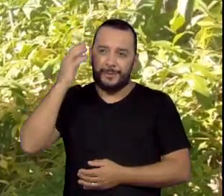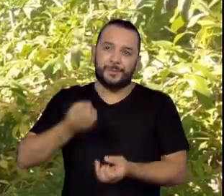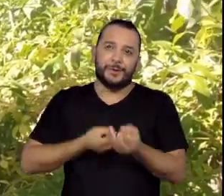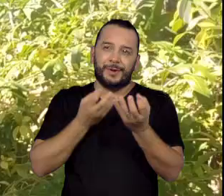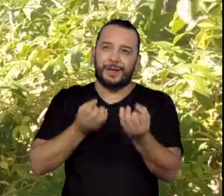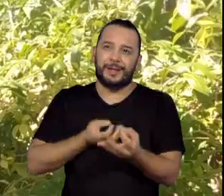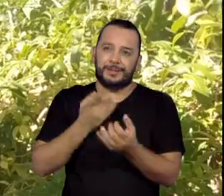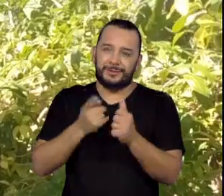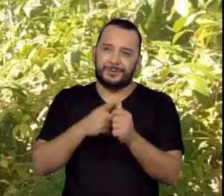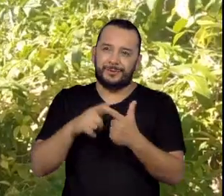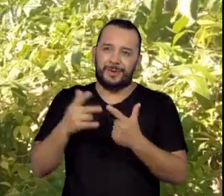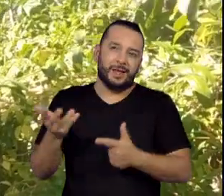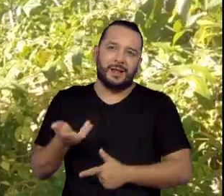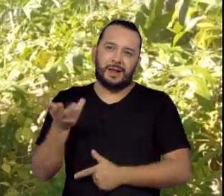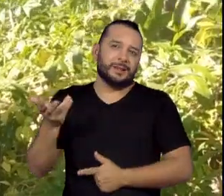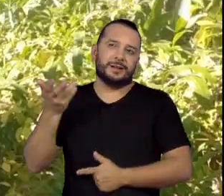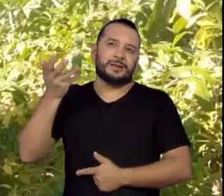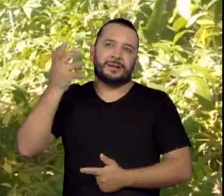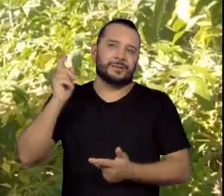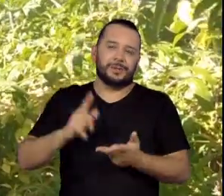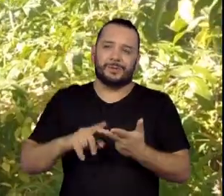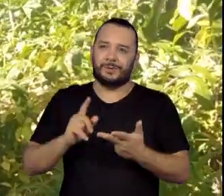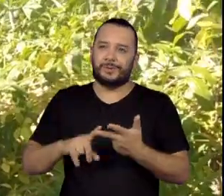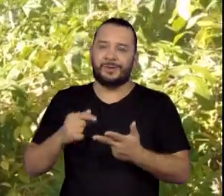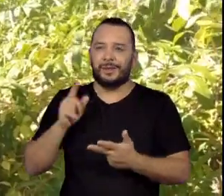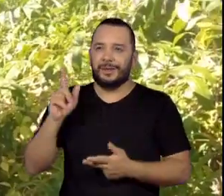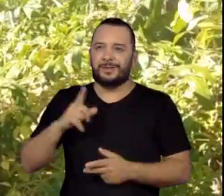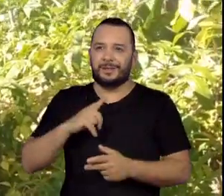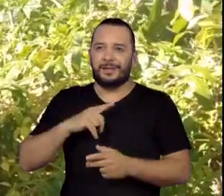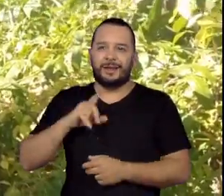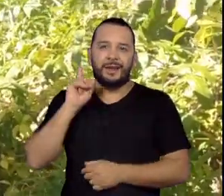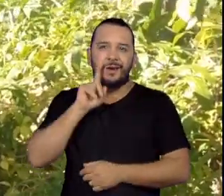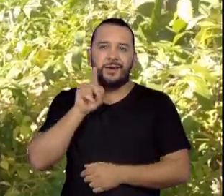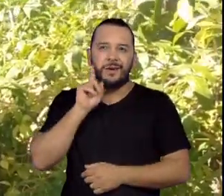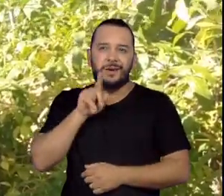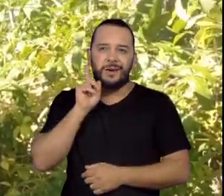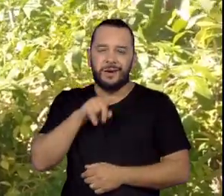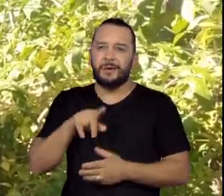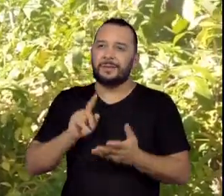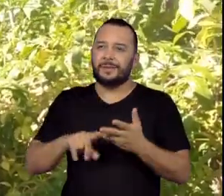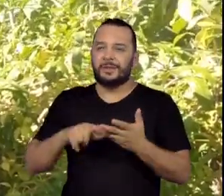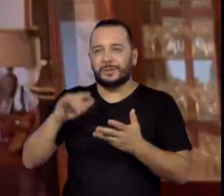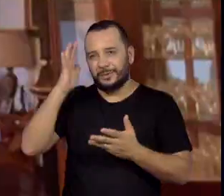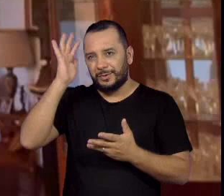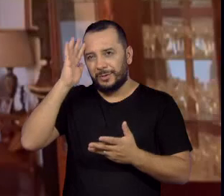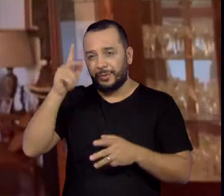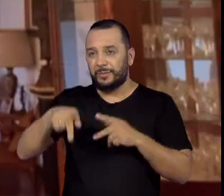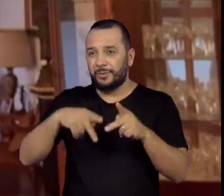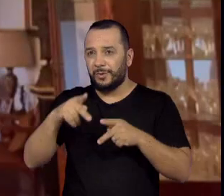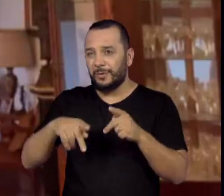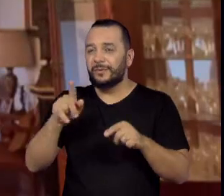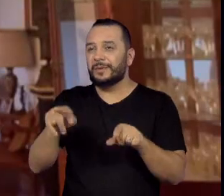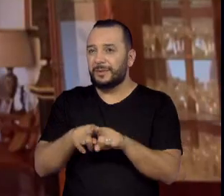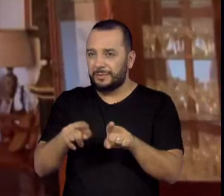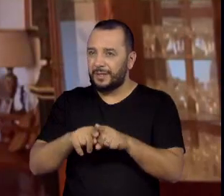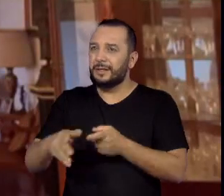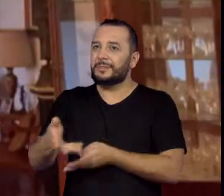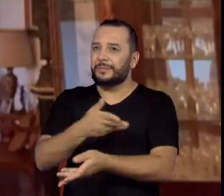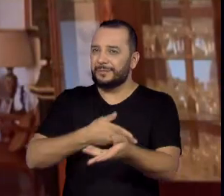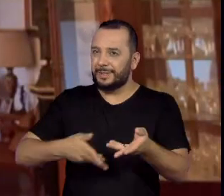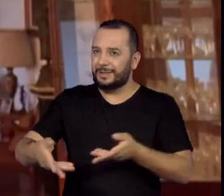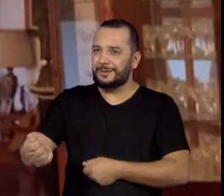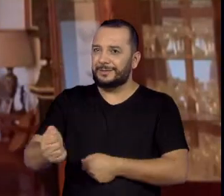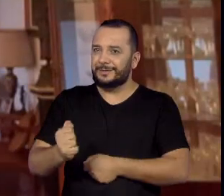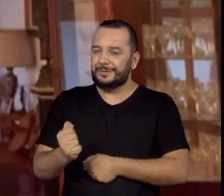lírico, marcado por uma grande ironia, mas é também um sonho civil, um sonho republicano. Ele não perde a